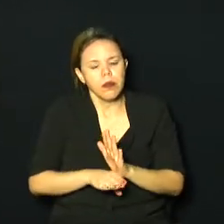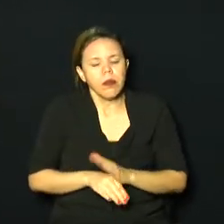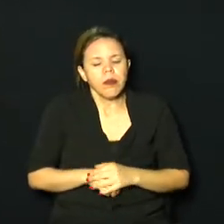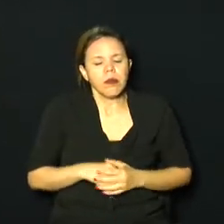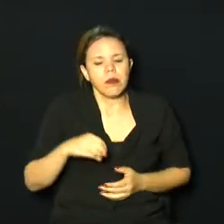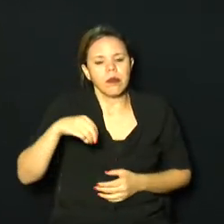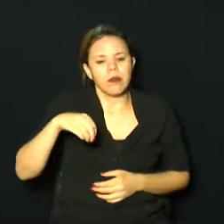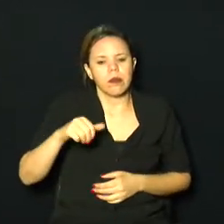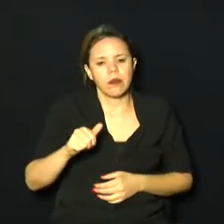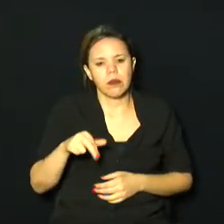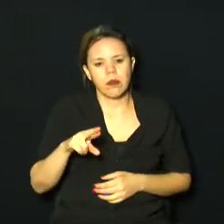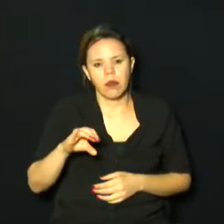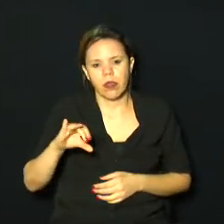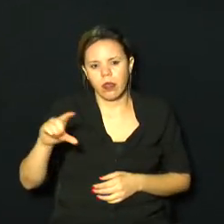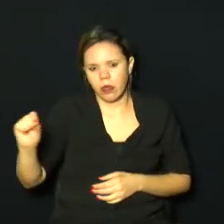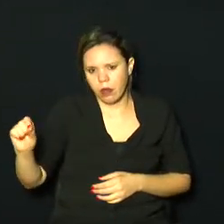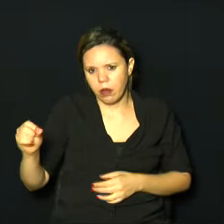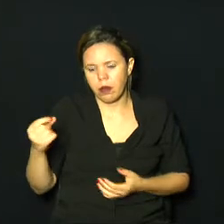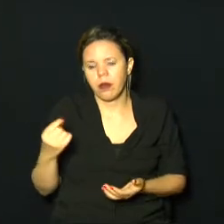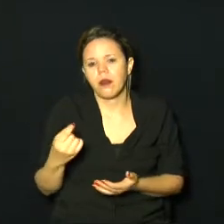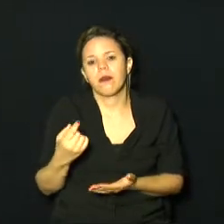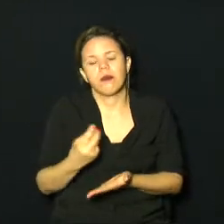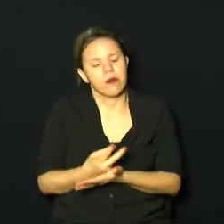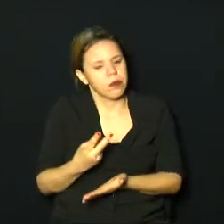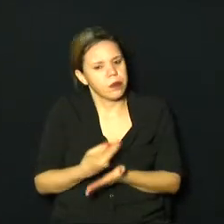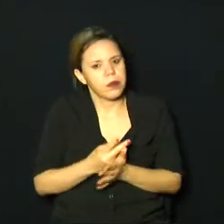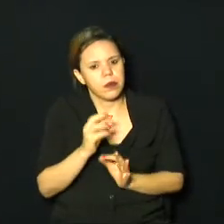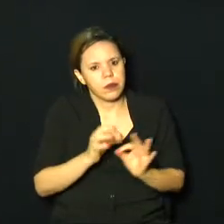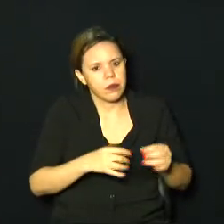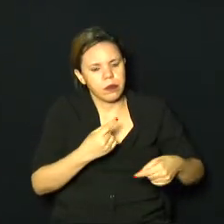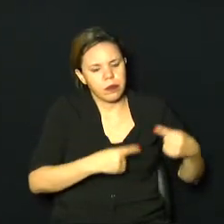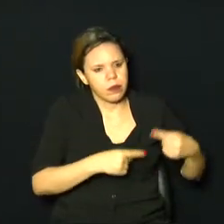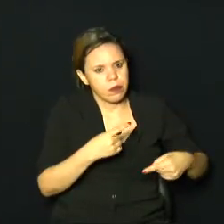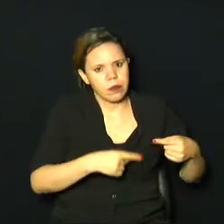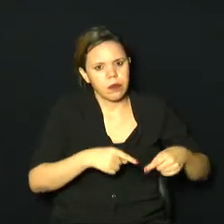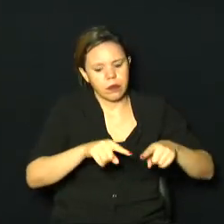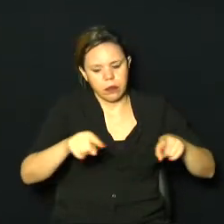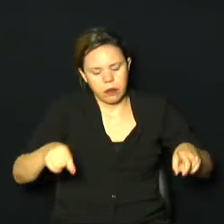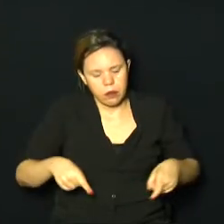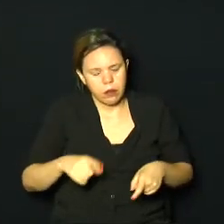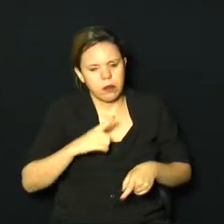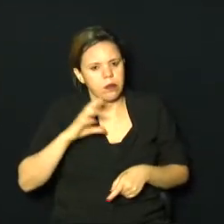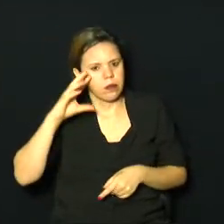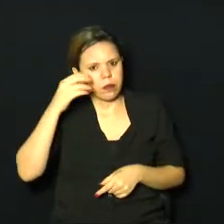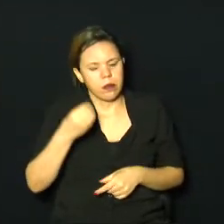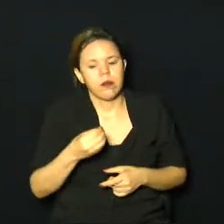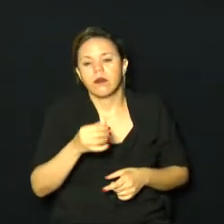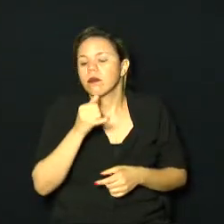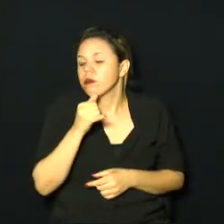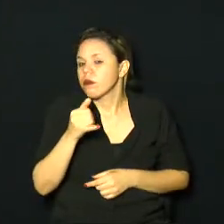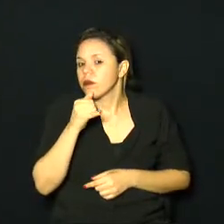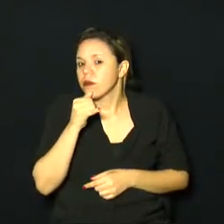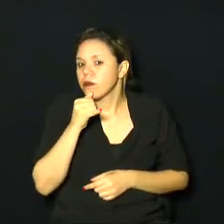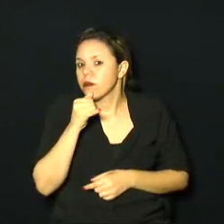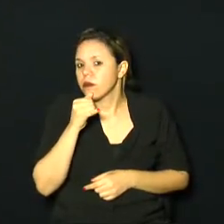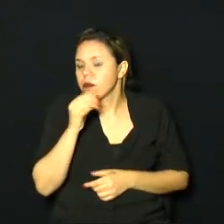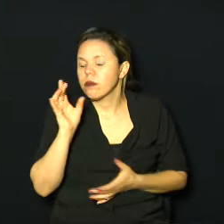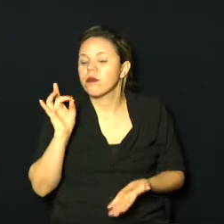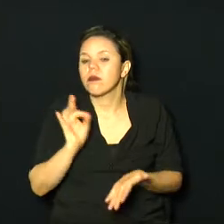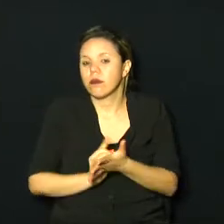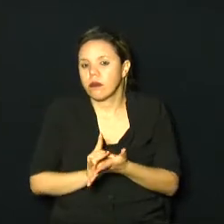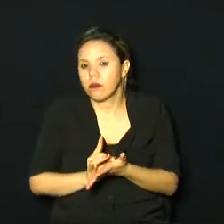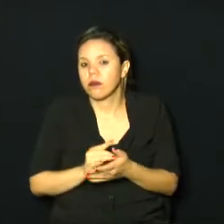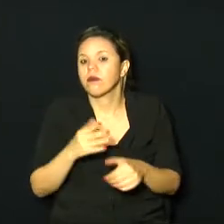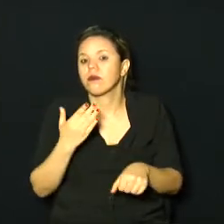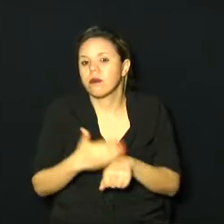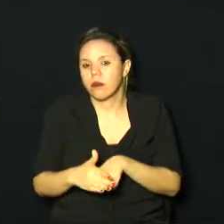Marcelo, com quem compartimos mesas discutindo regularização fundiária, entenda que esse é um caso exemplar para que, de fato, se